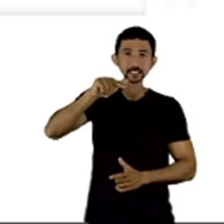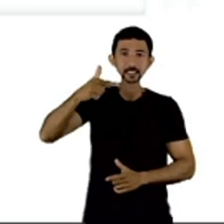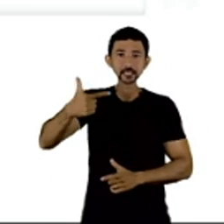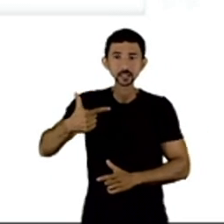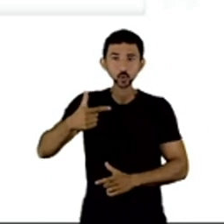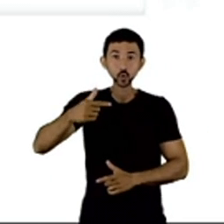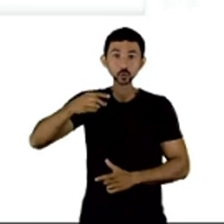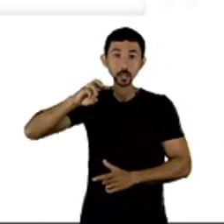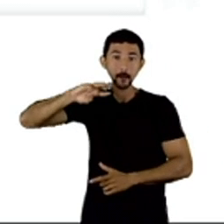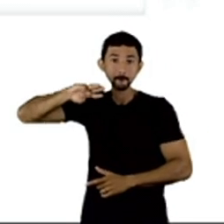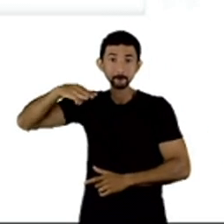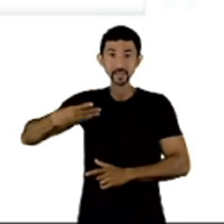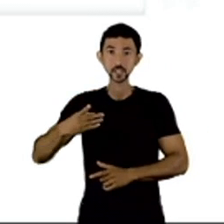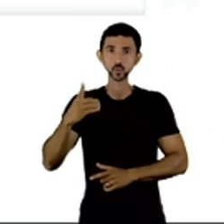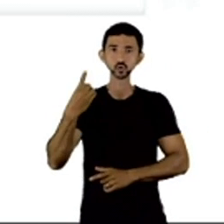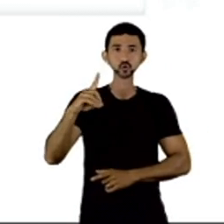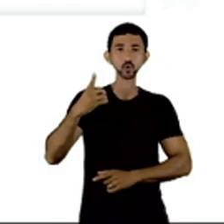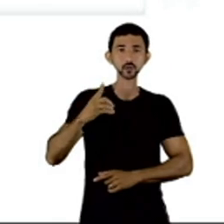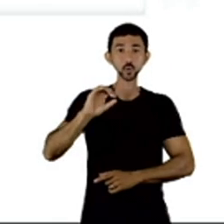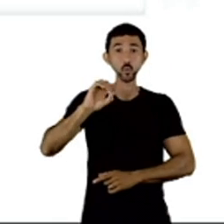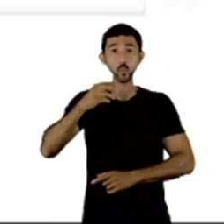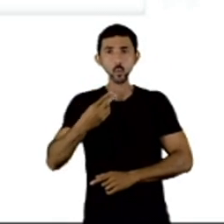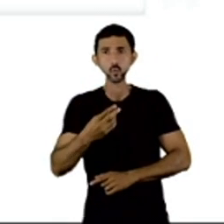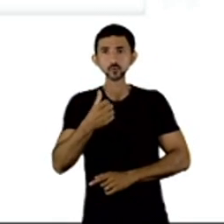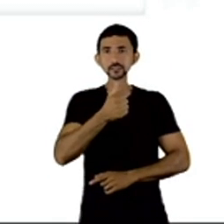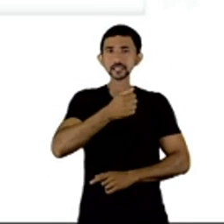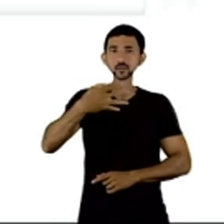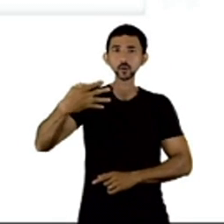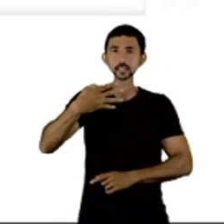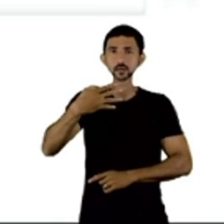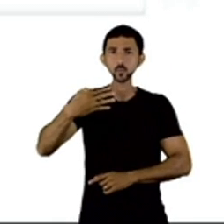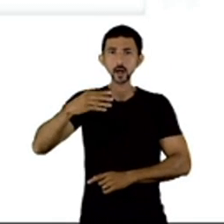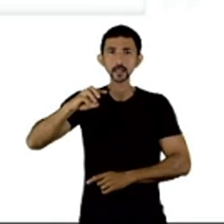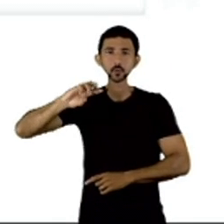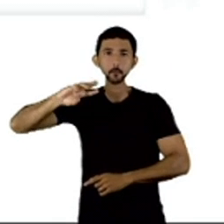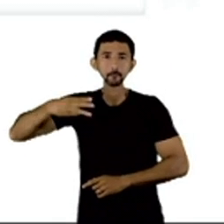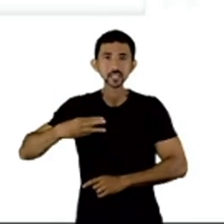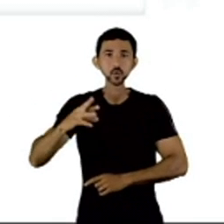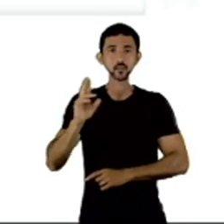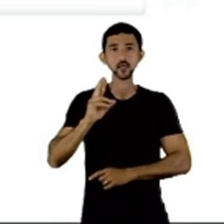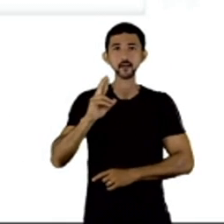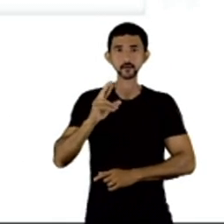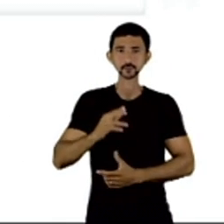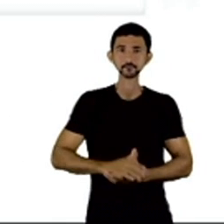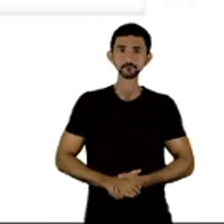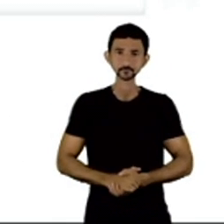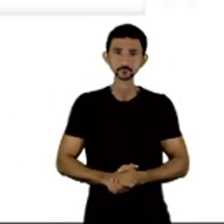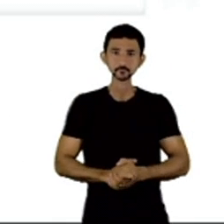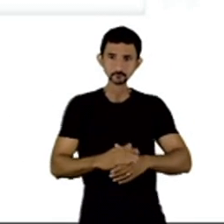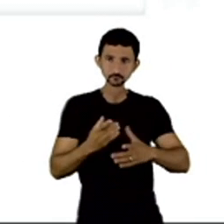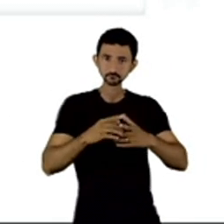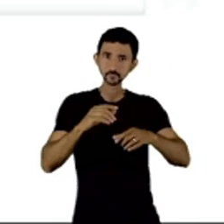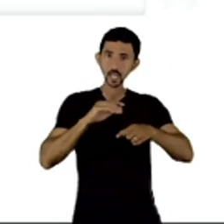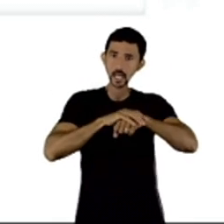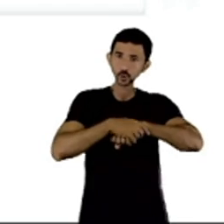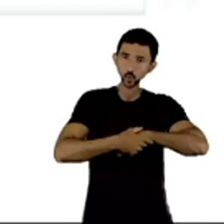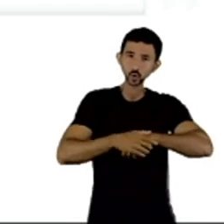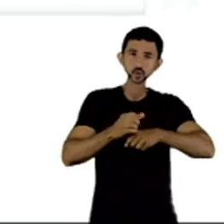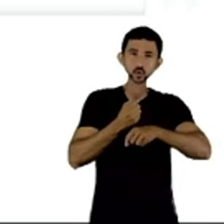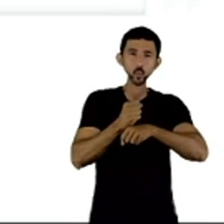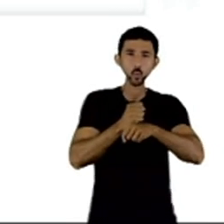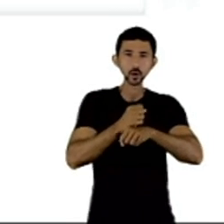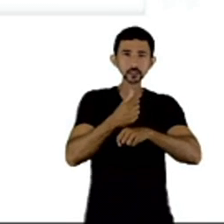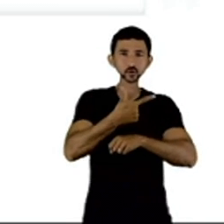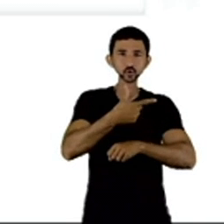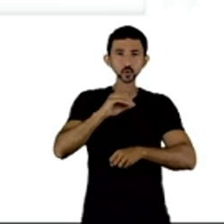de dólares ou ainda 144 milhões de reais. Representava, até aquela noite de 2007,